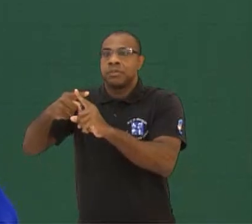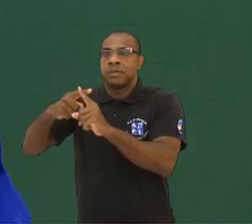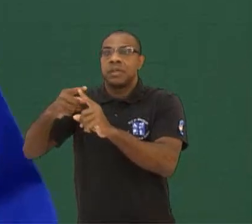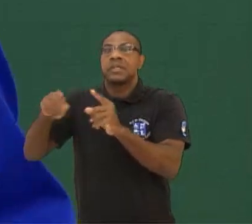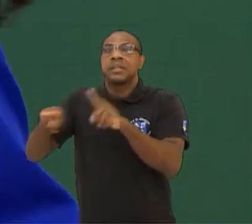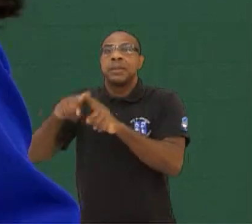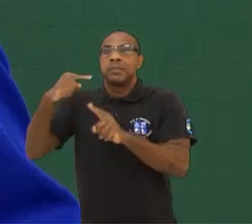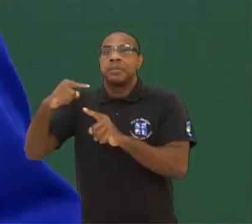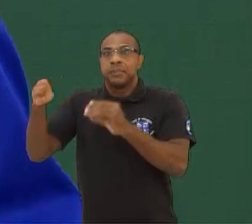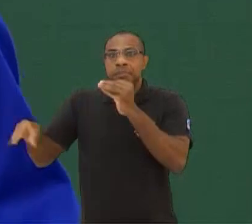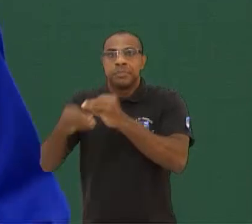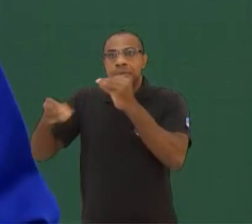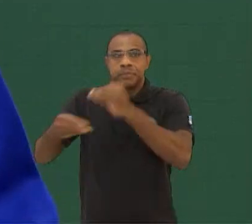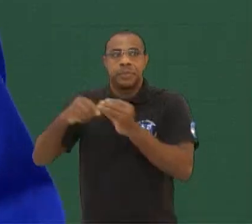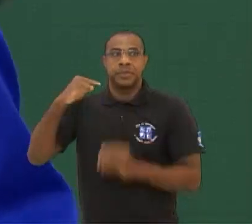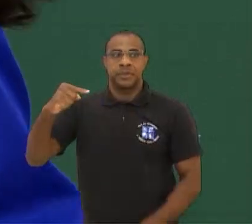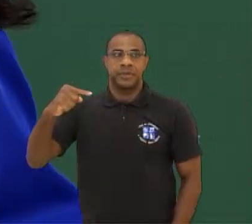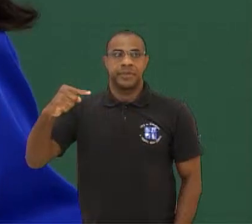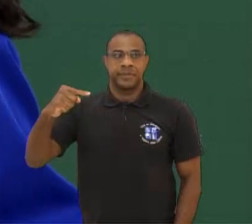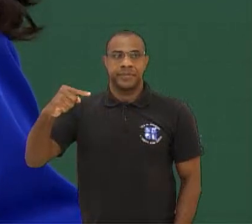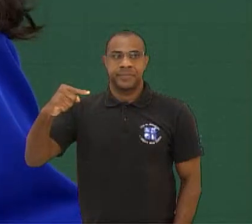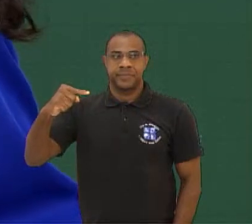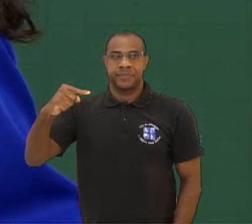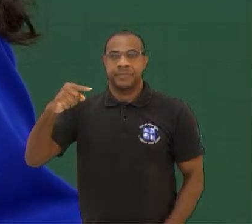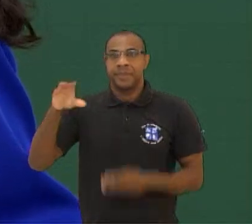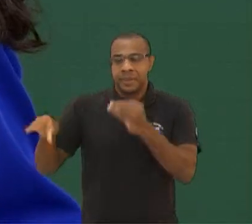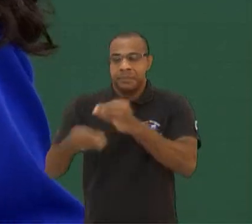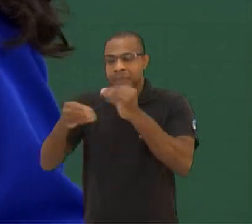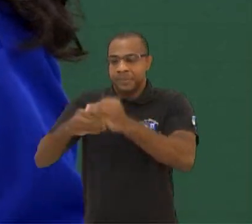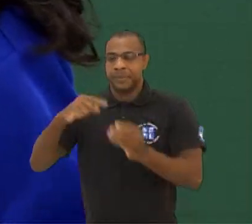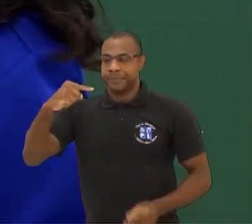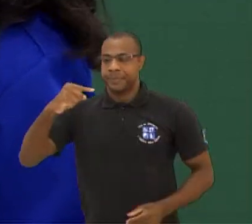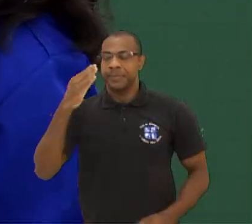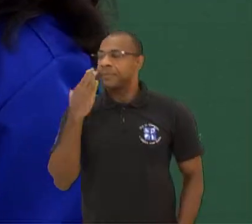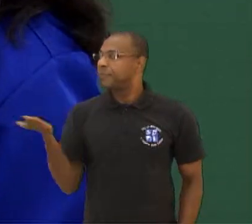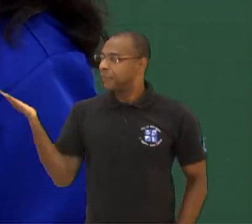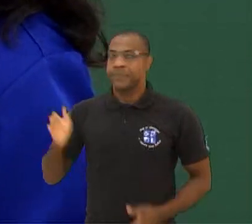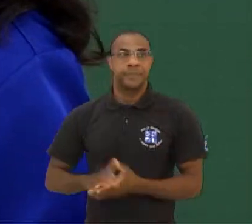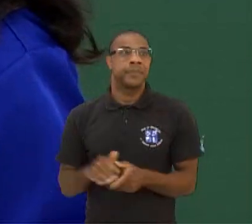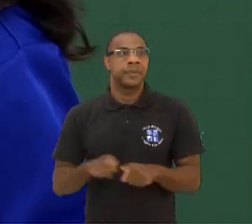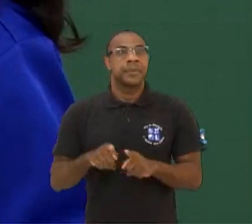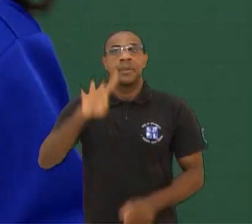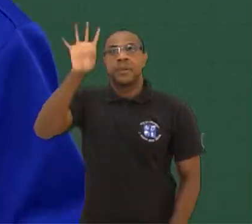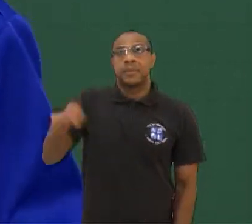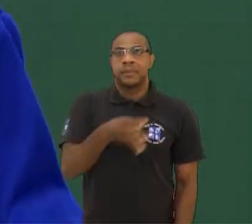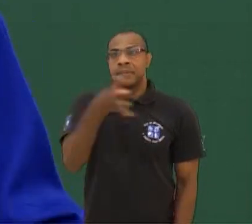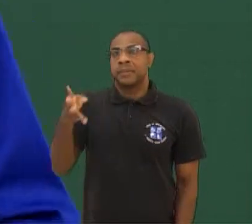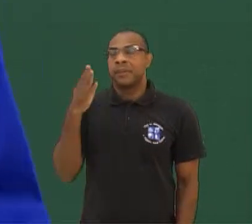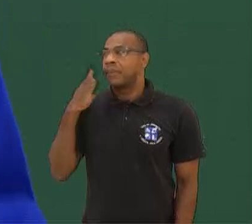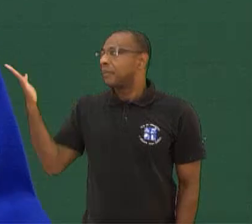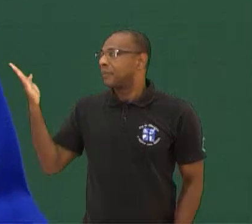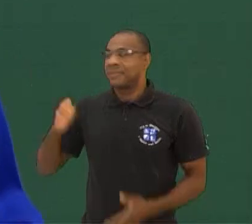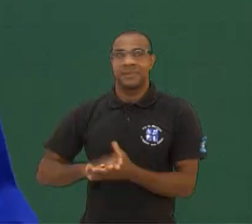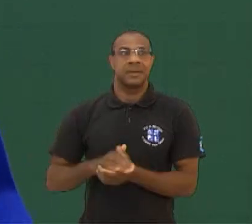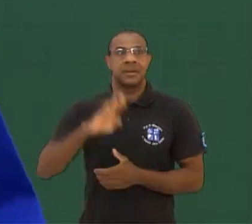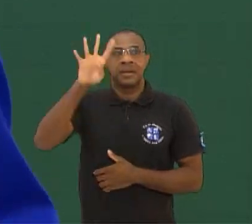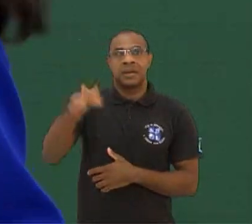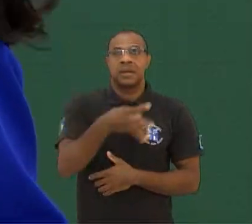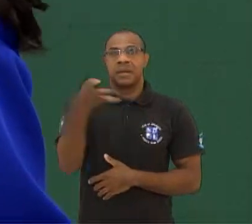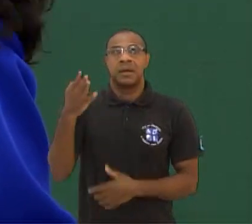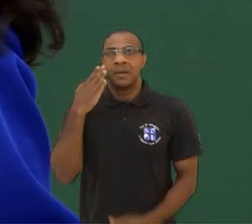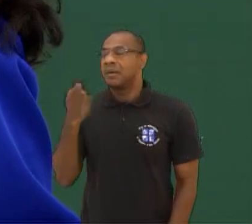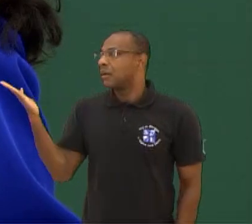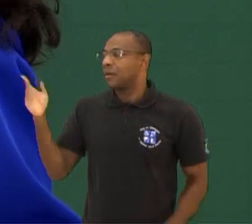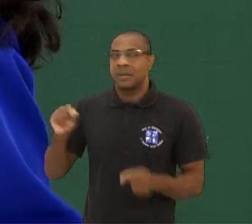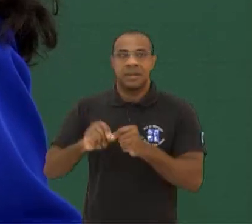carga negativa, e por isso o sinal é assim desse jeito. E aí a gente tem lá na tabela periódica, muitas vezes no verso da tabela,